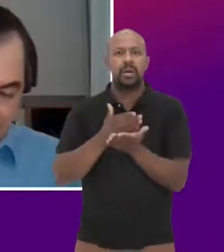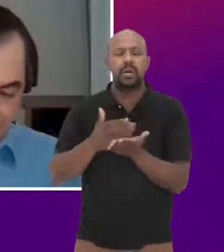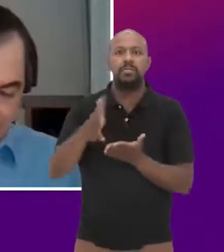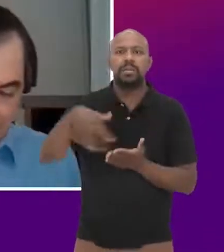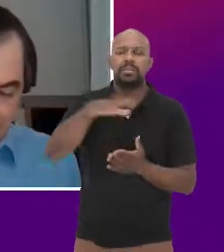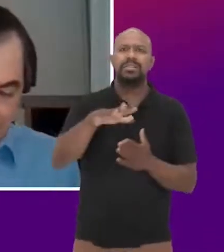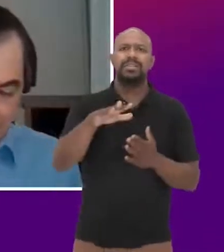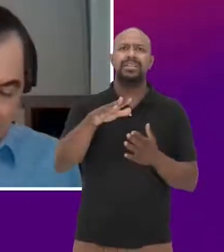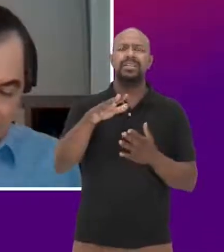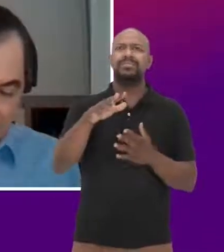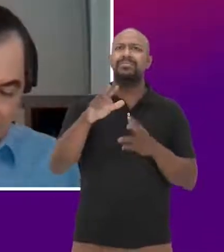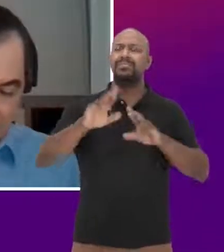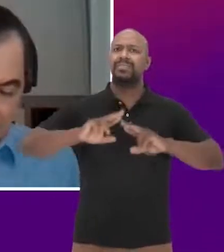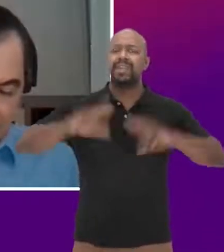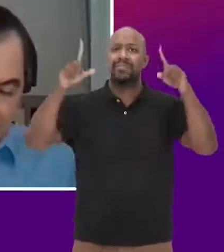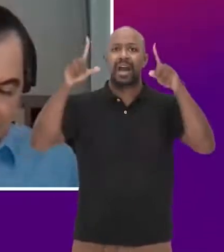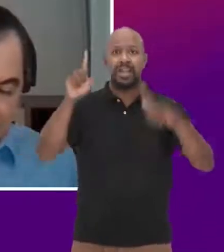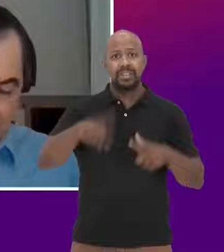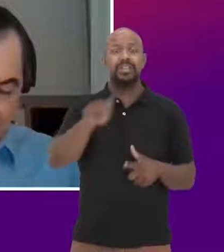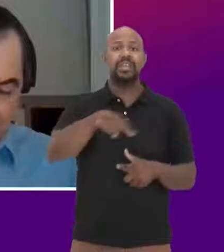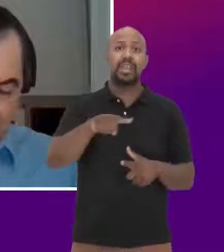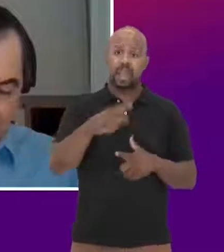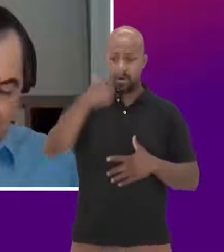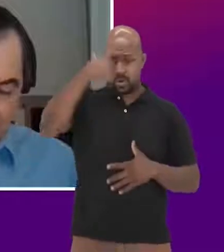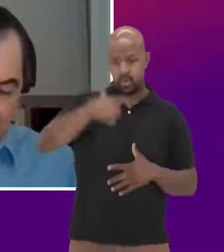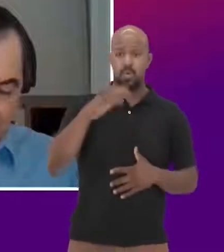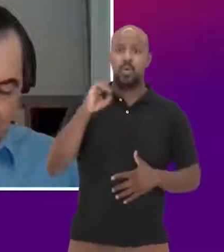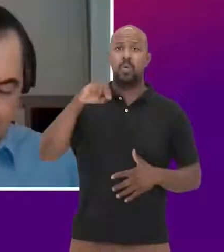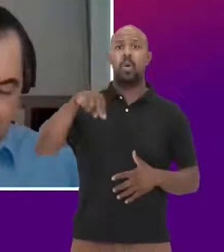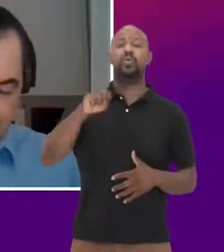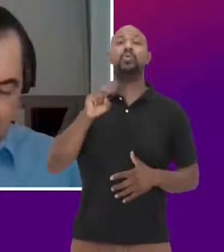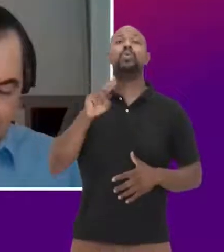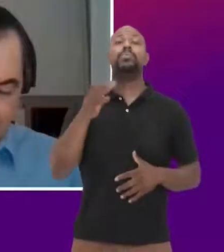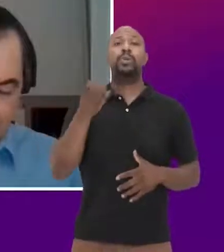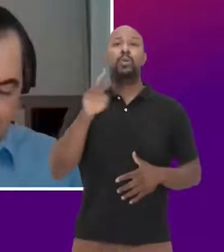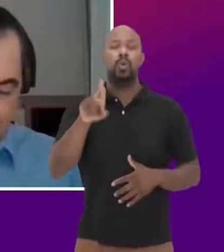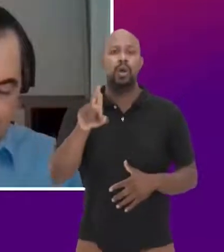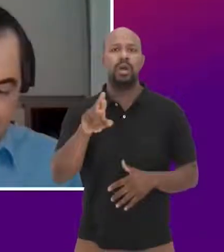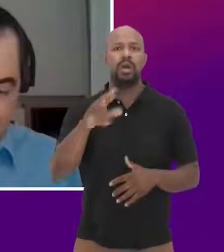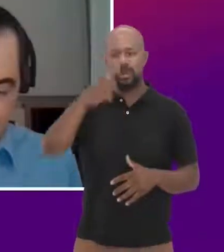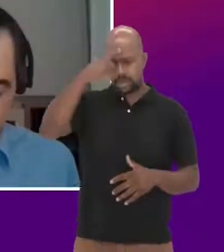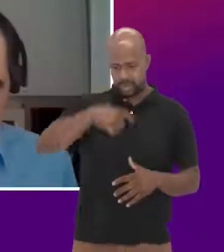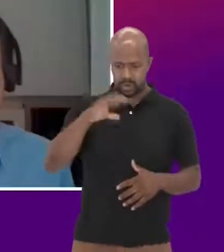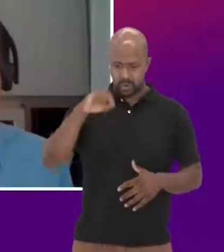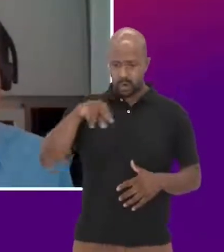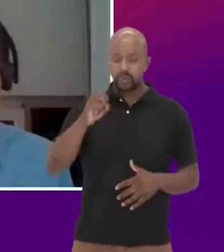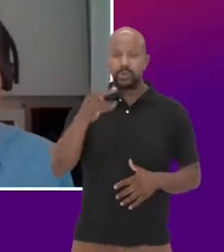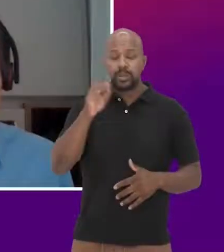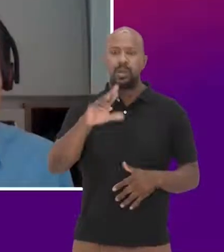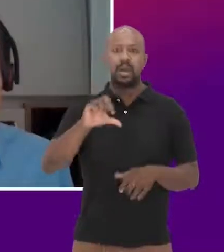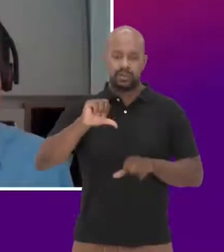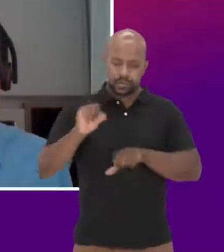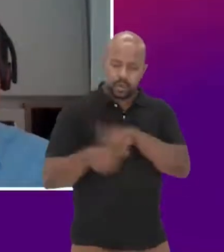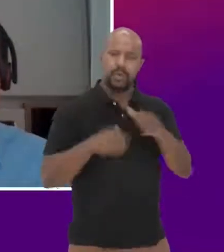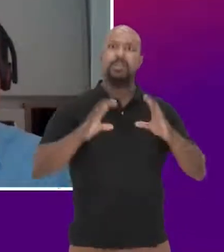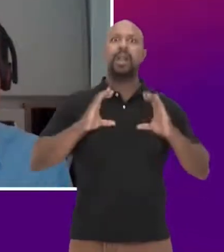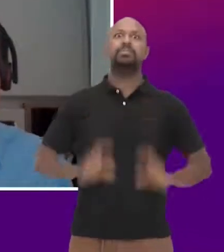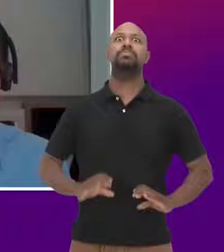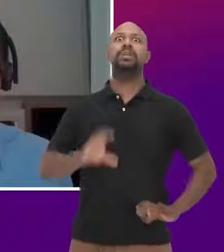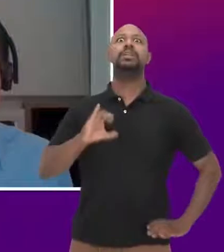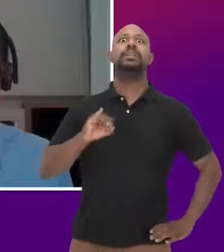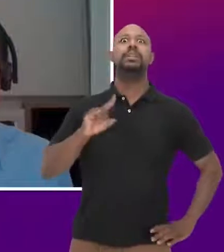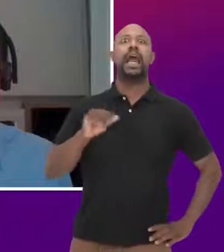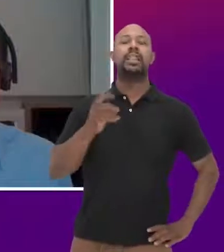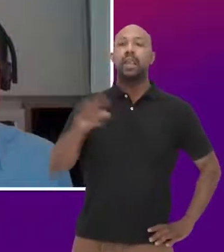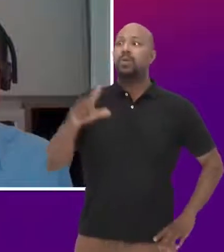figura completamente nova no mercado, que é o consumidor. E hoje em dia o consumidor evoluiu para cidadão. Então,